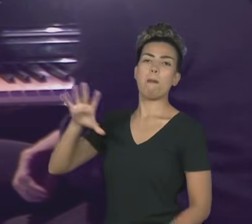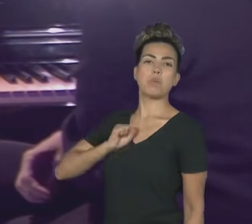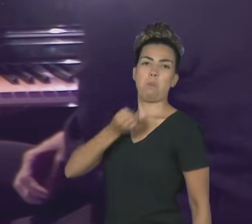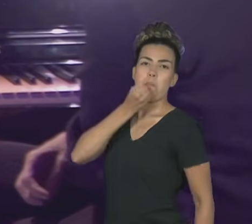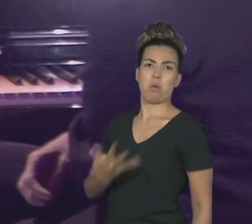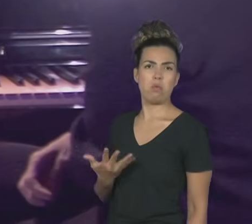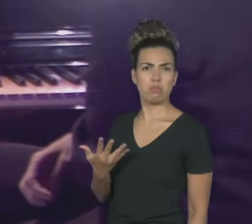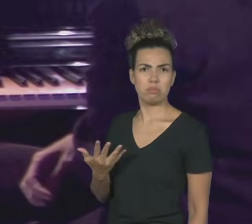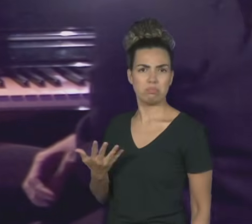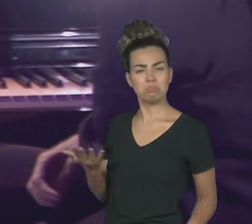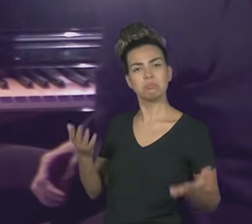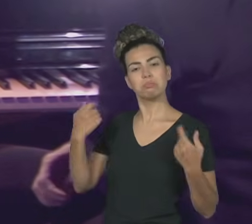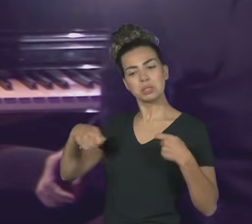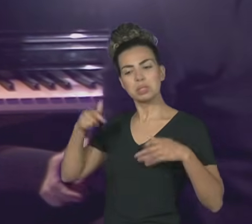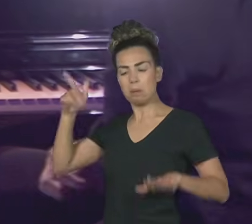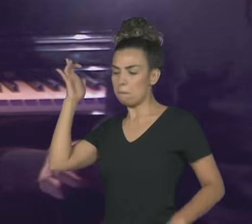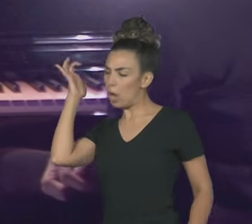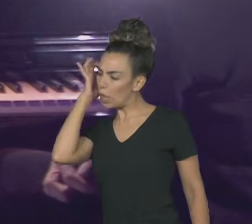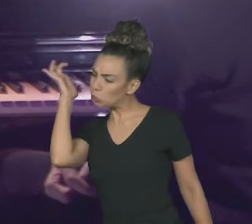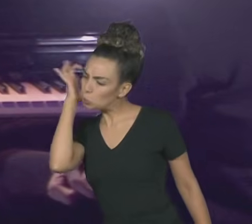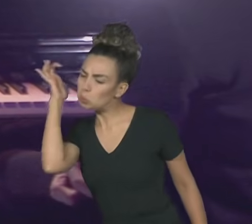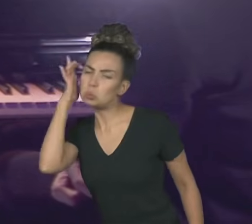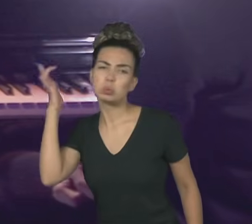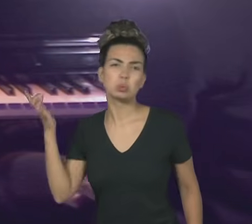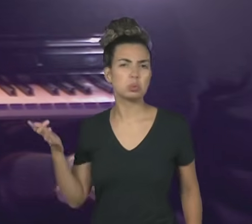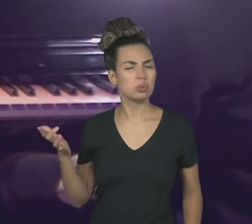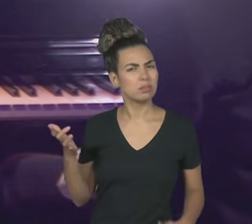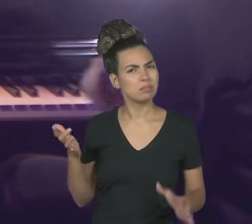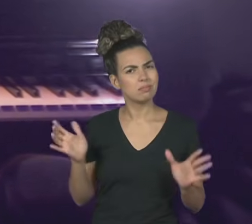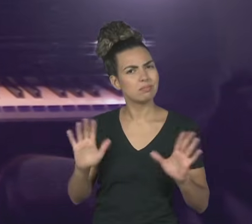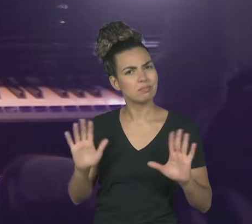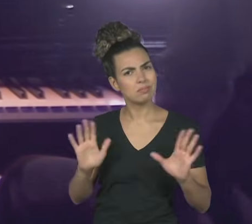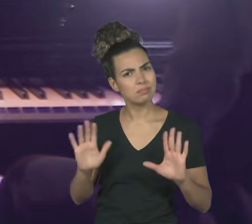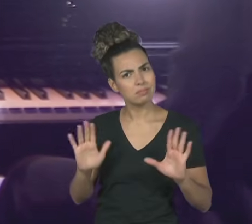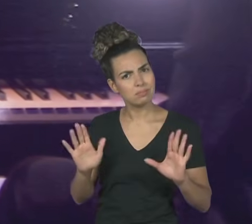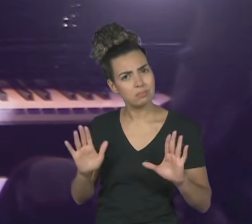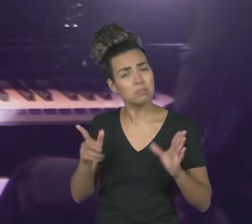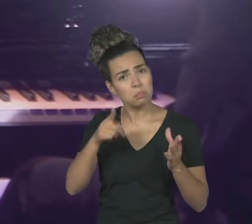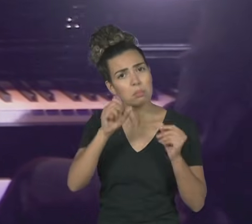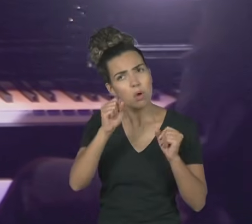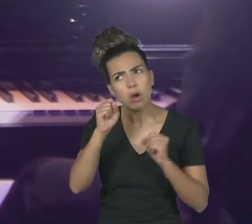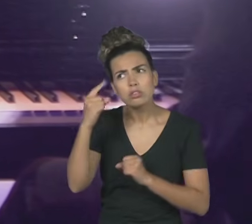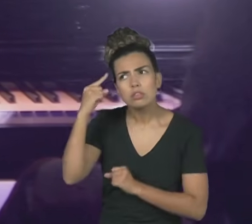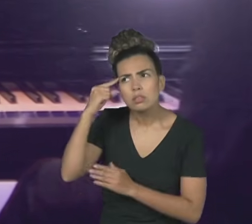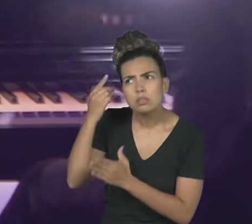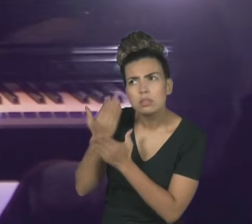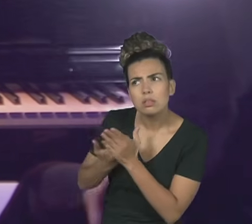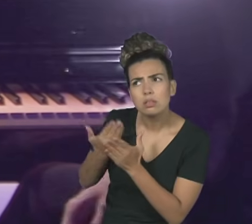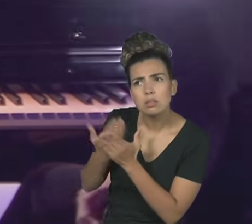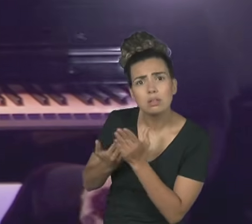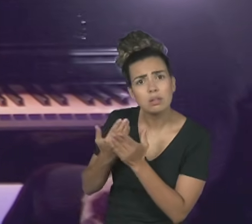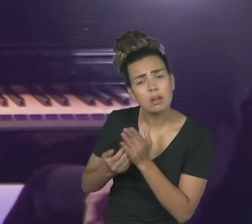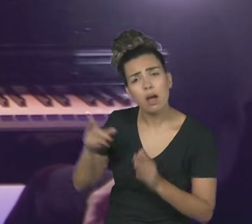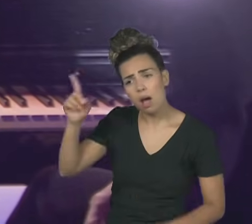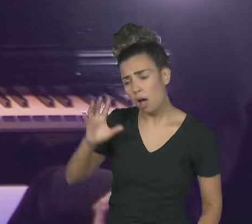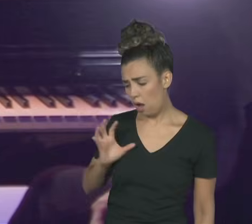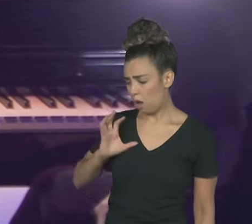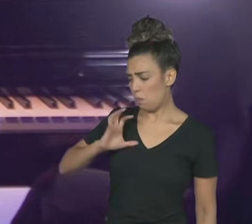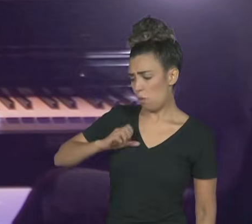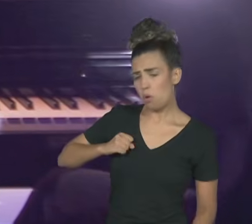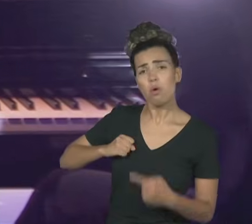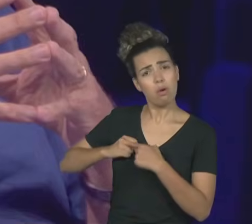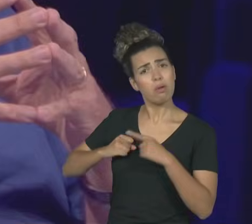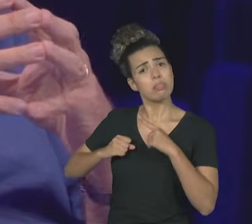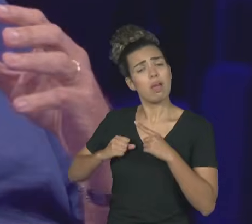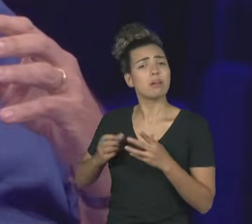de prudência ou de comiseração para os amores, eles têm ali a sua completude. Né, eles